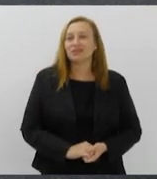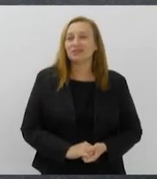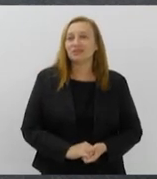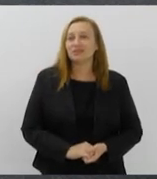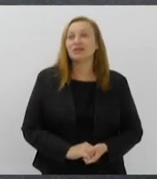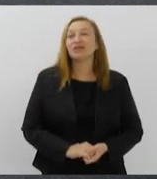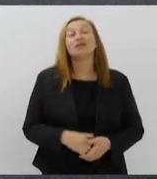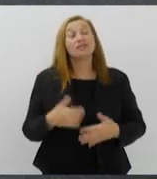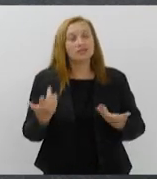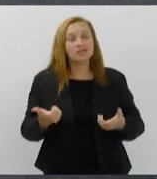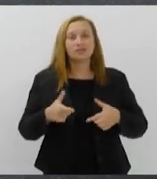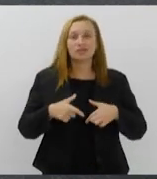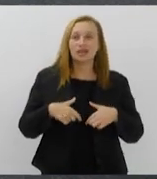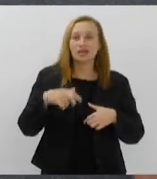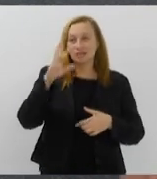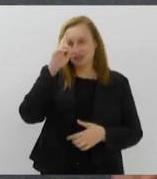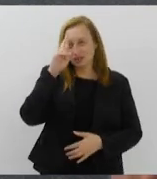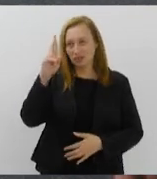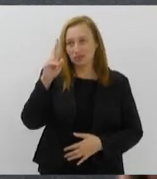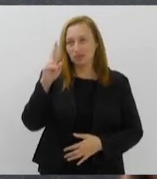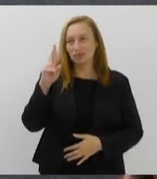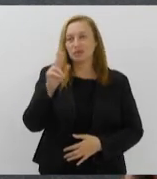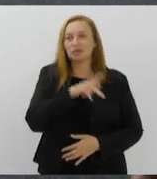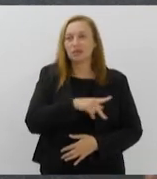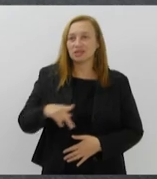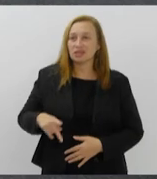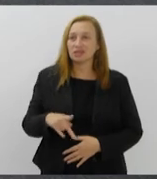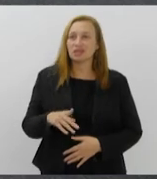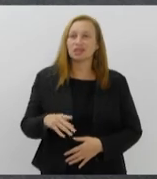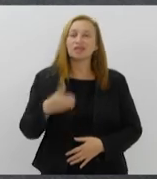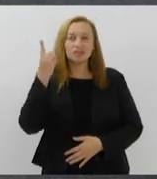Então, essa medalha, senhor presidente e nobres deputados,